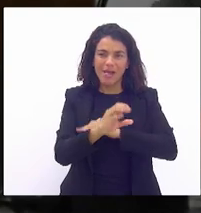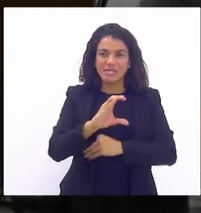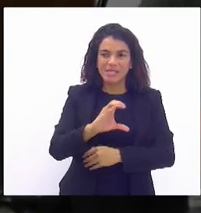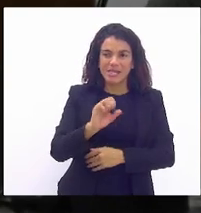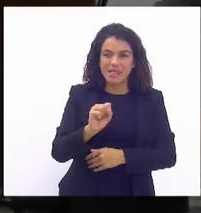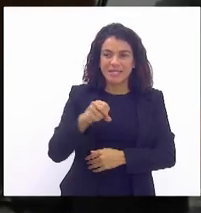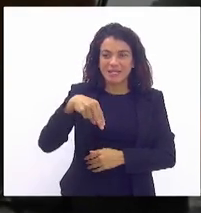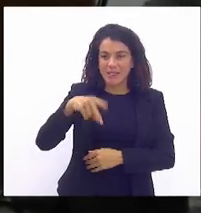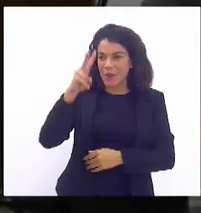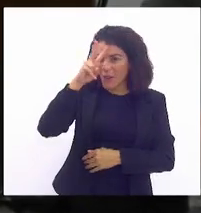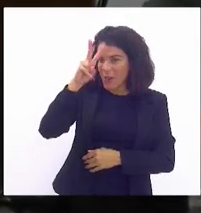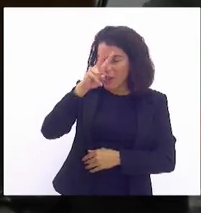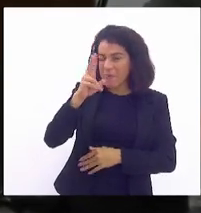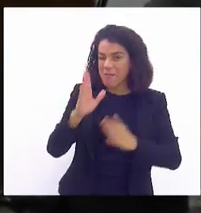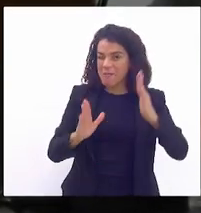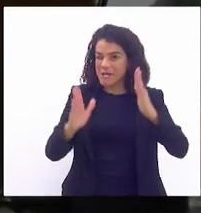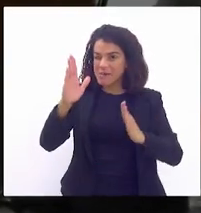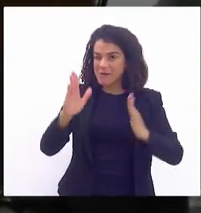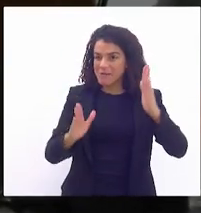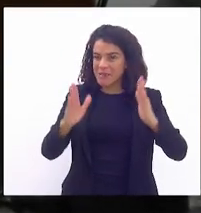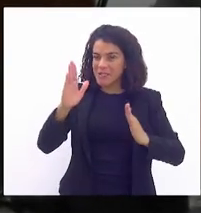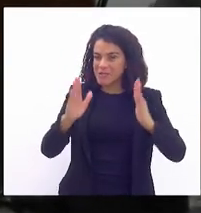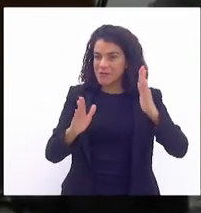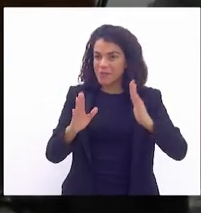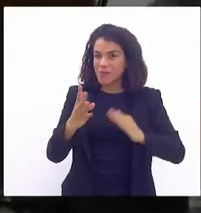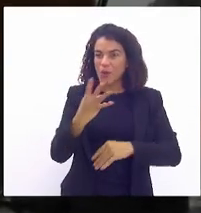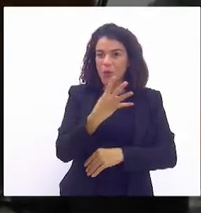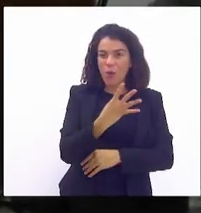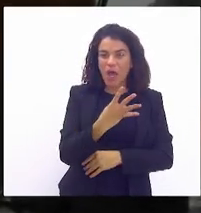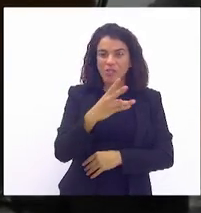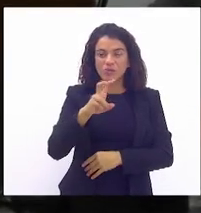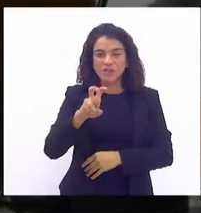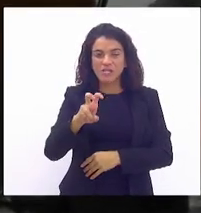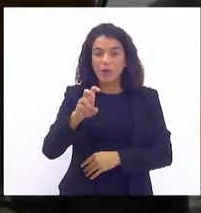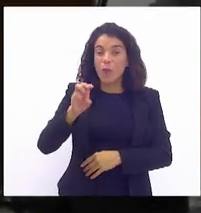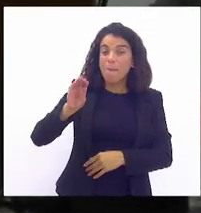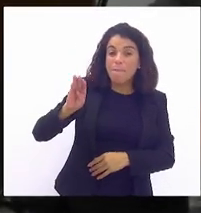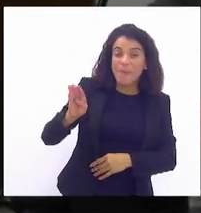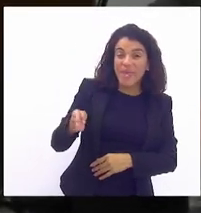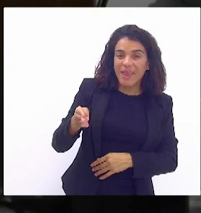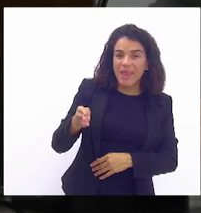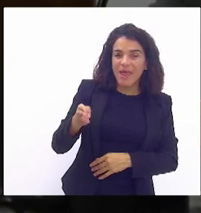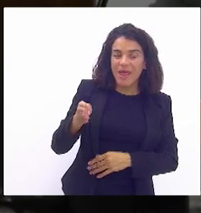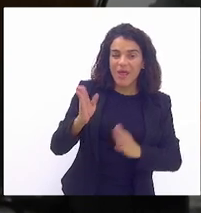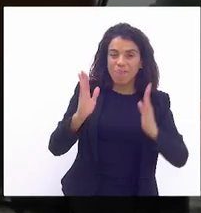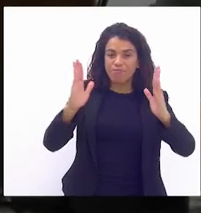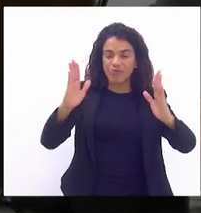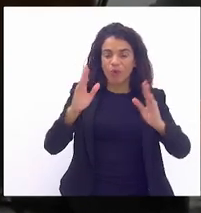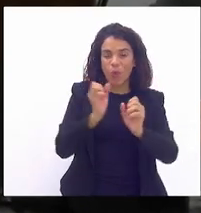eu lembro que era da casa de uns 4, 5 bianos.